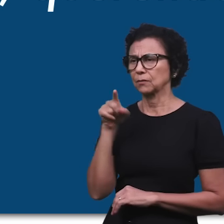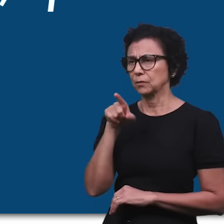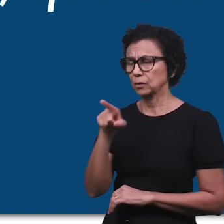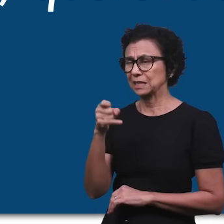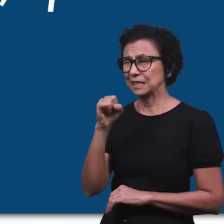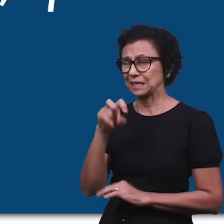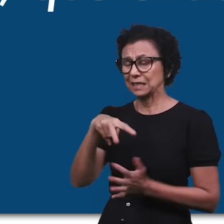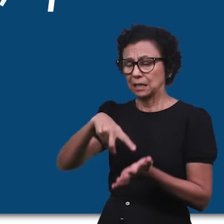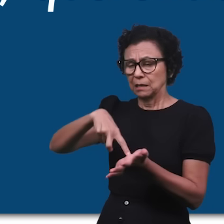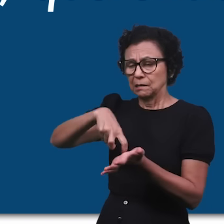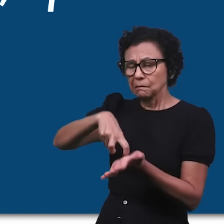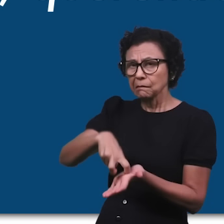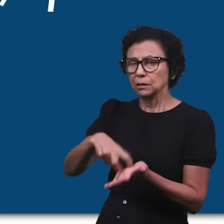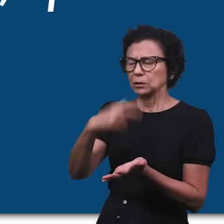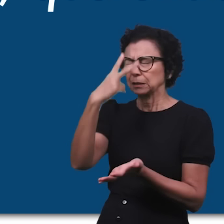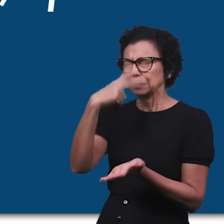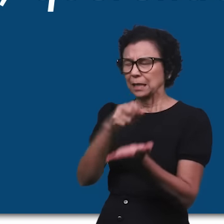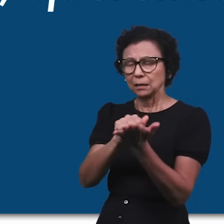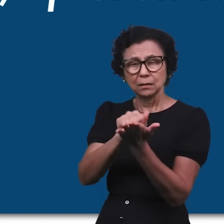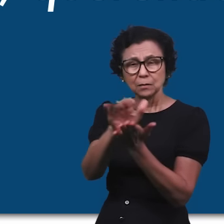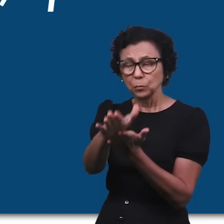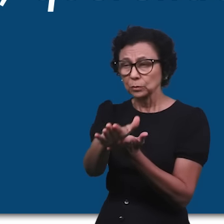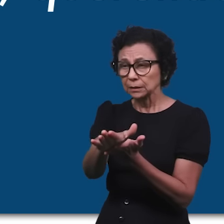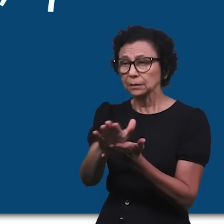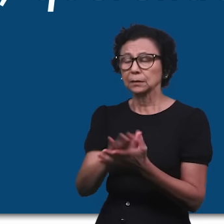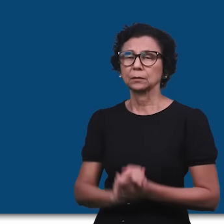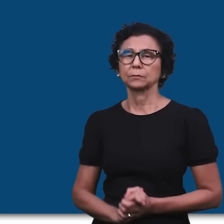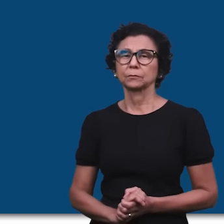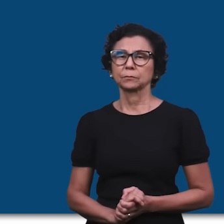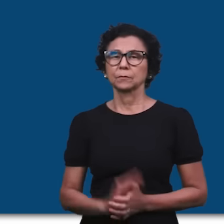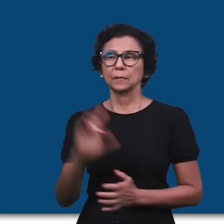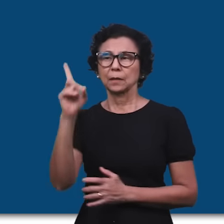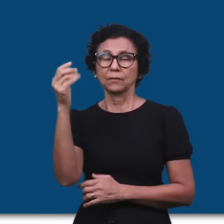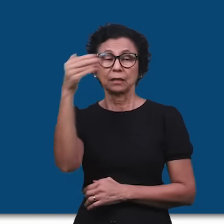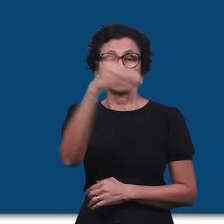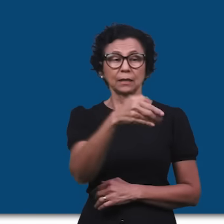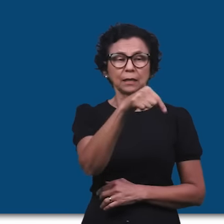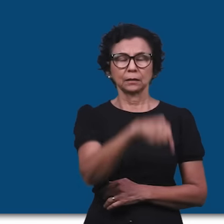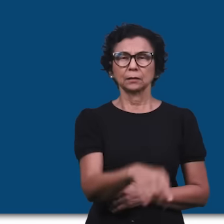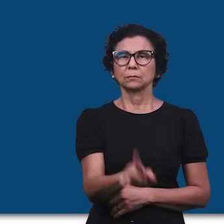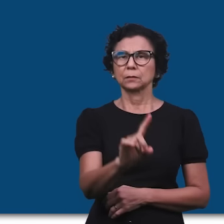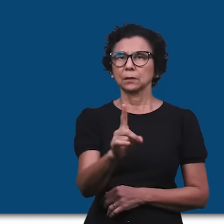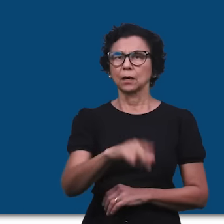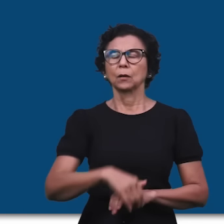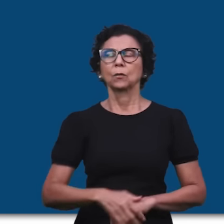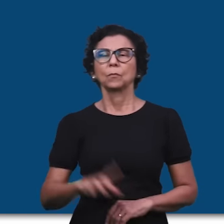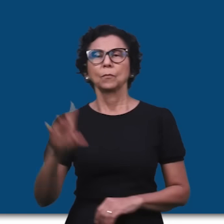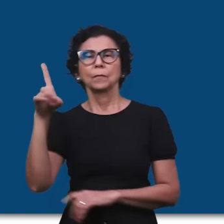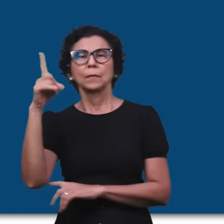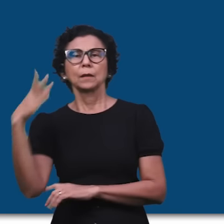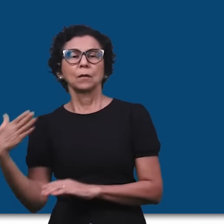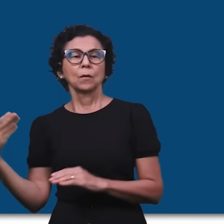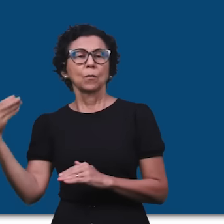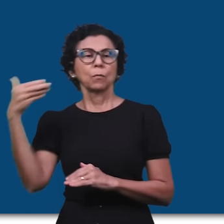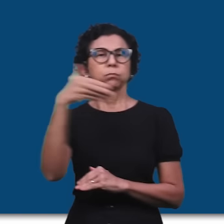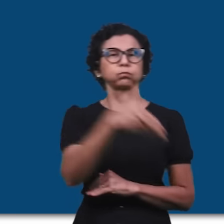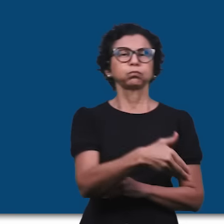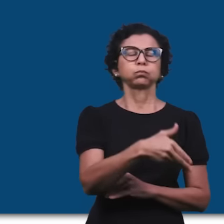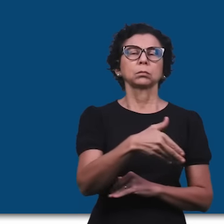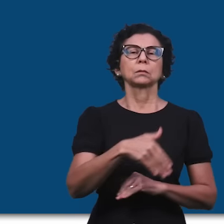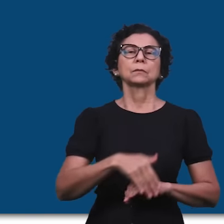coxos. Querendo dizer, não entrará Davi aqui. Porém, Davi tomou a fortaleza de Sião. Esta